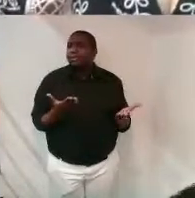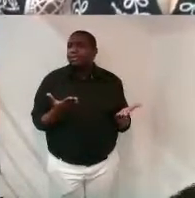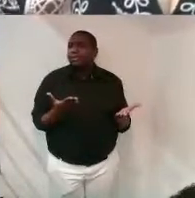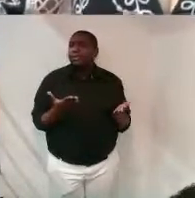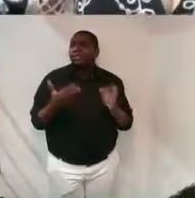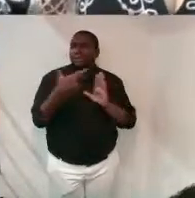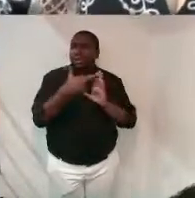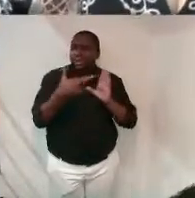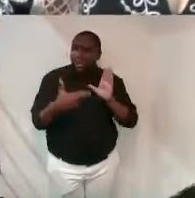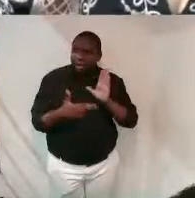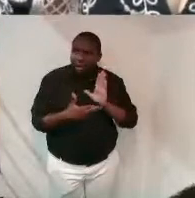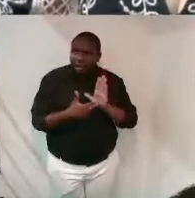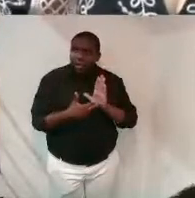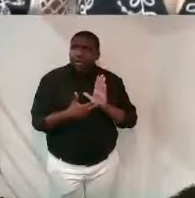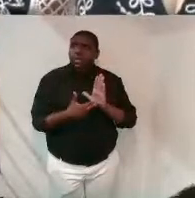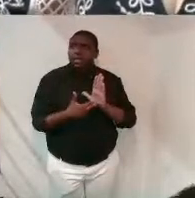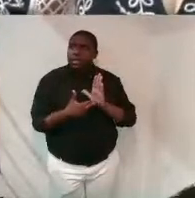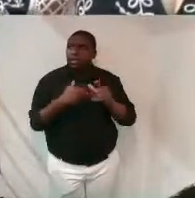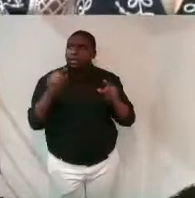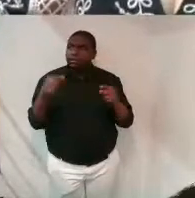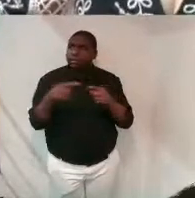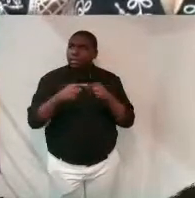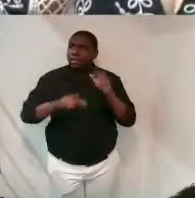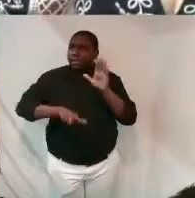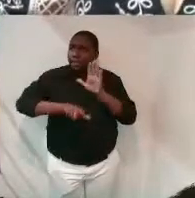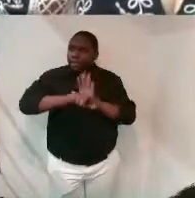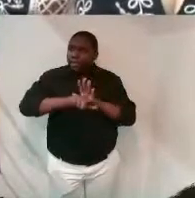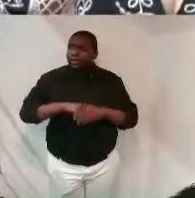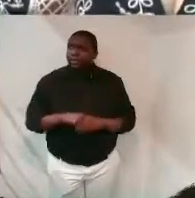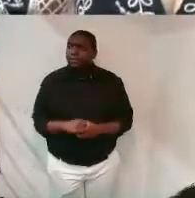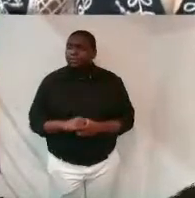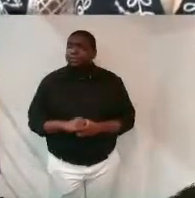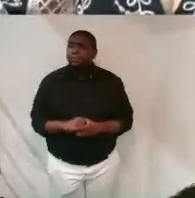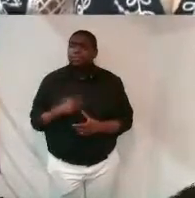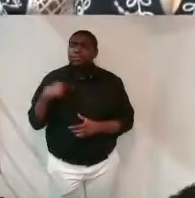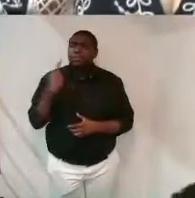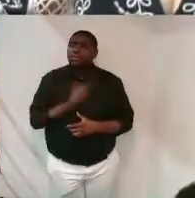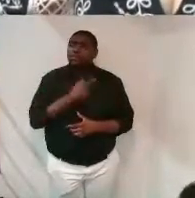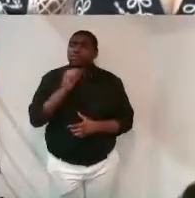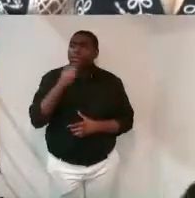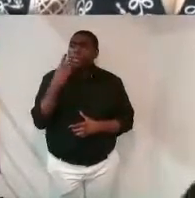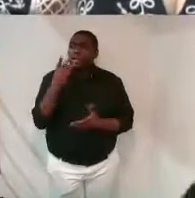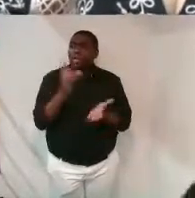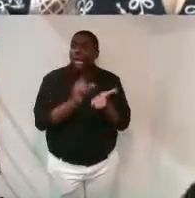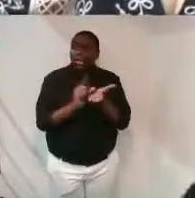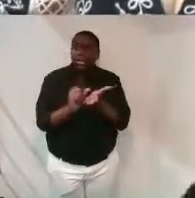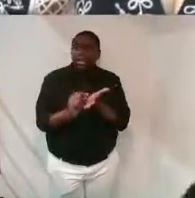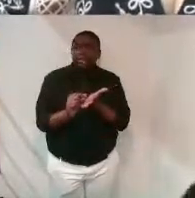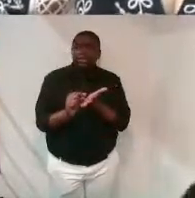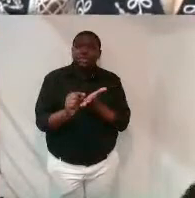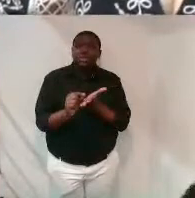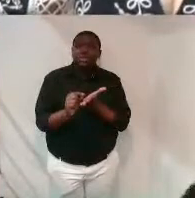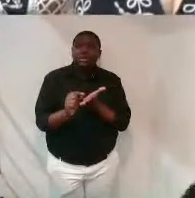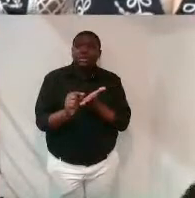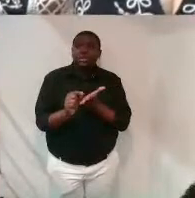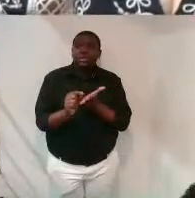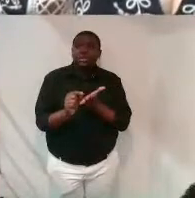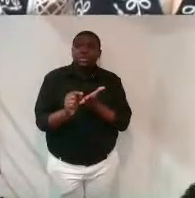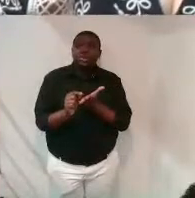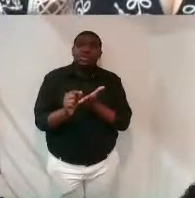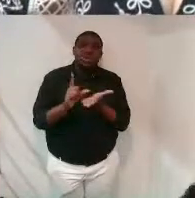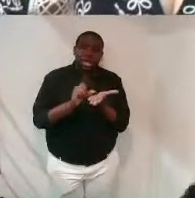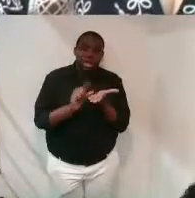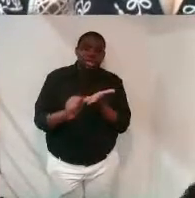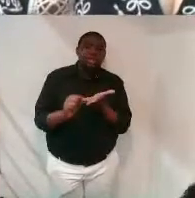de normas e de regras, dispositivos legais. Nós destacamos apenas três, o artigo 29, que fala da obrigatoriedade de